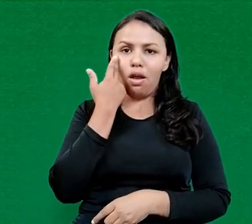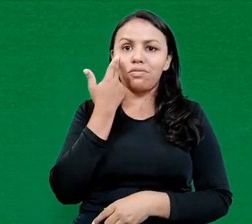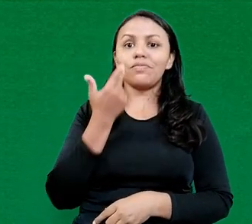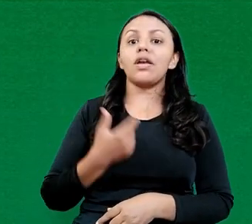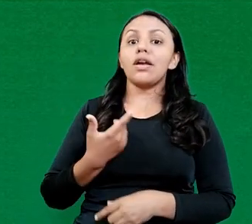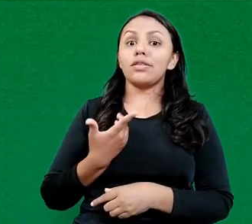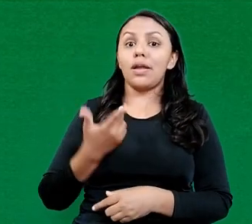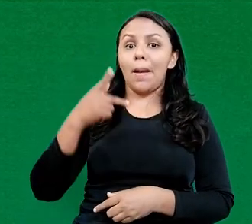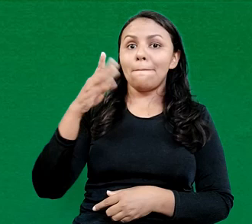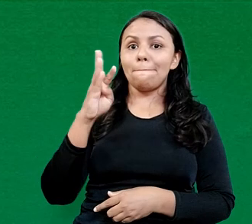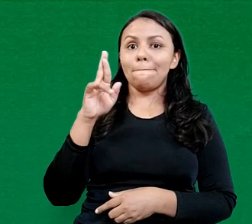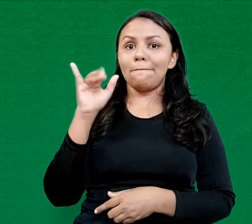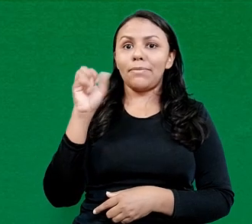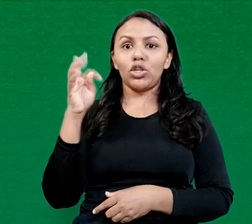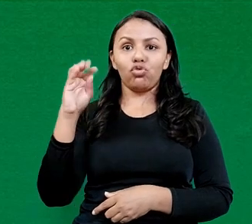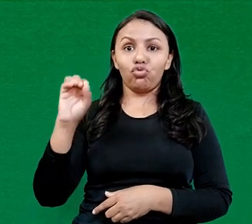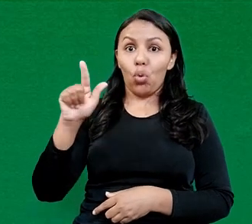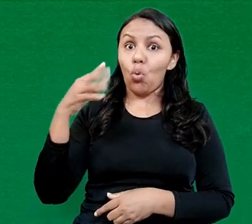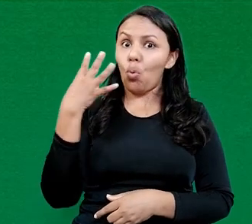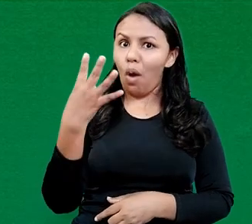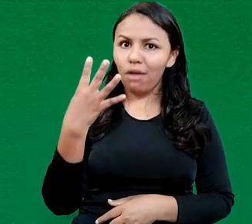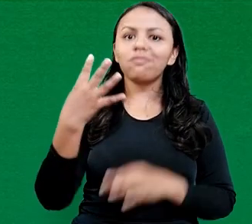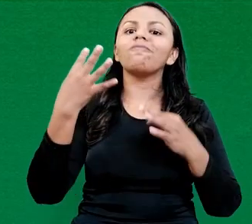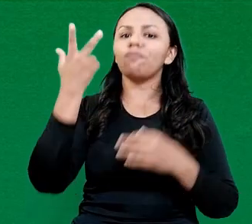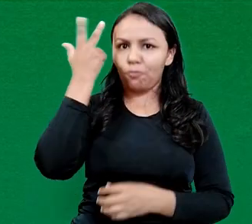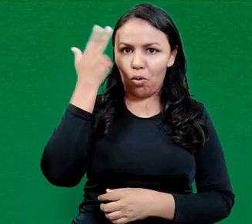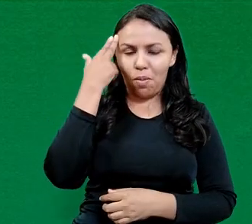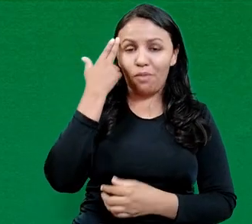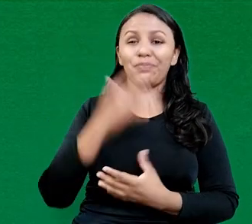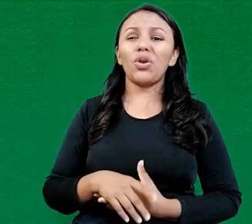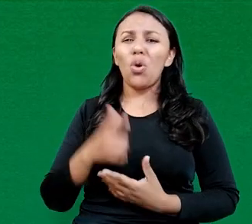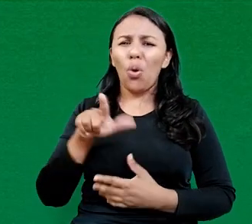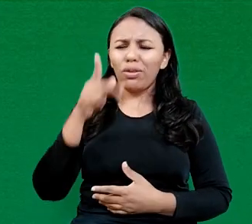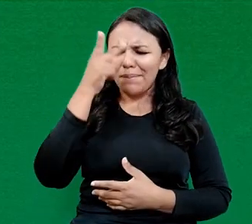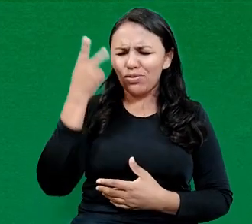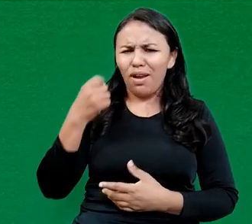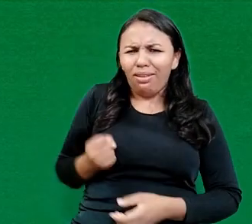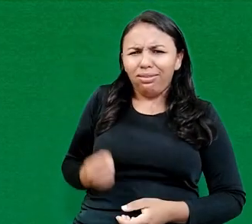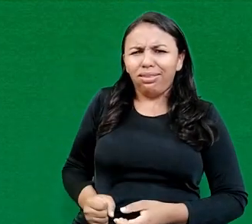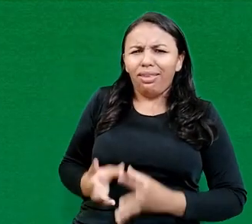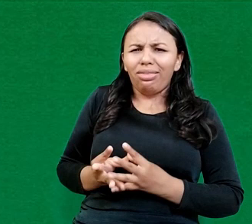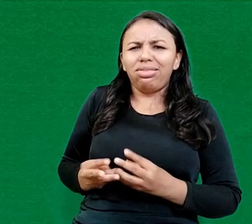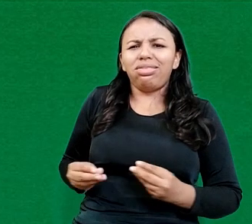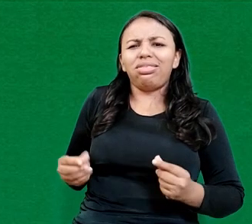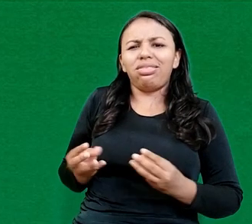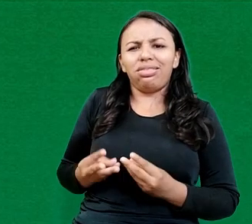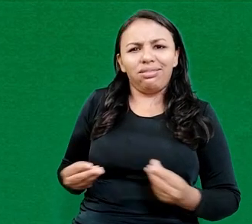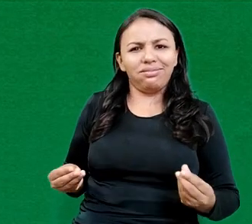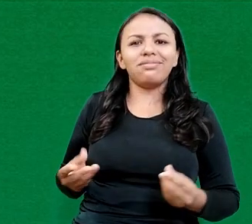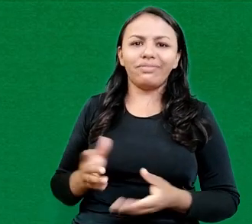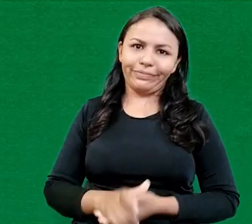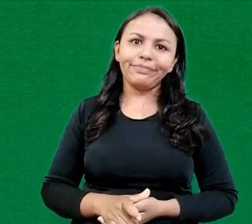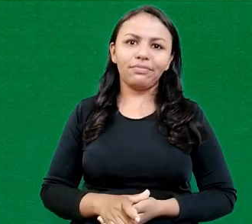o padrão 4, não esquecer. E existem pessoas que têm fezes mais amolecidas, quase diarreicas.